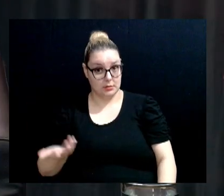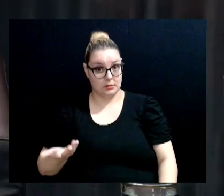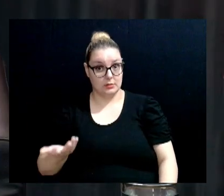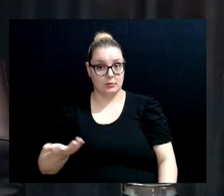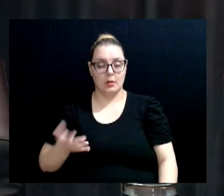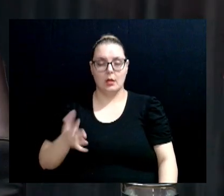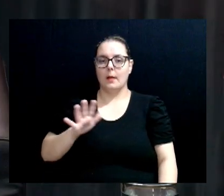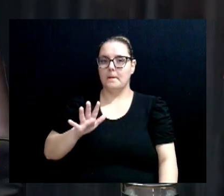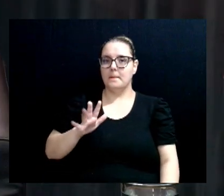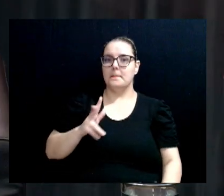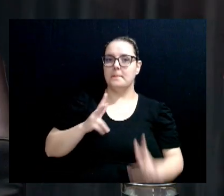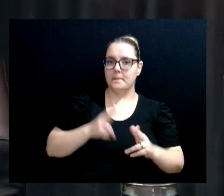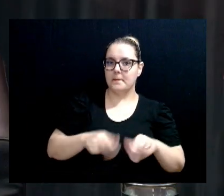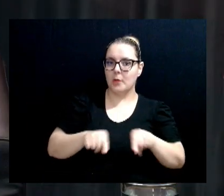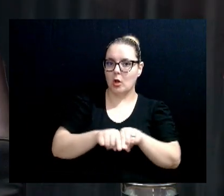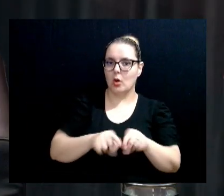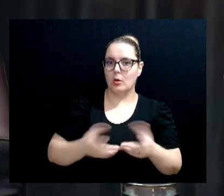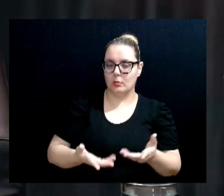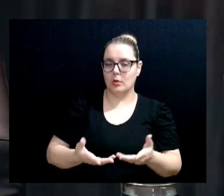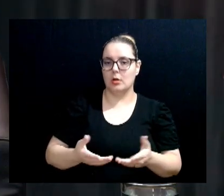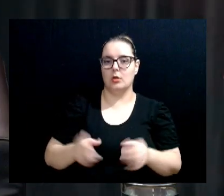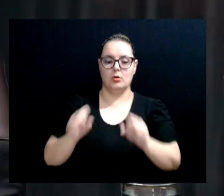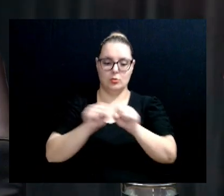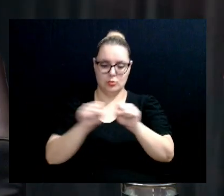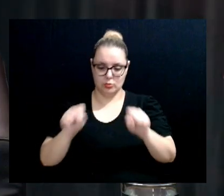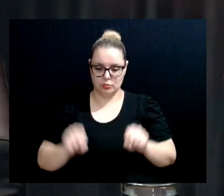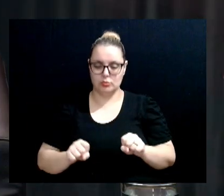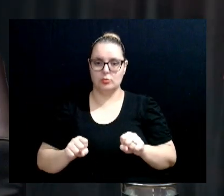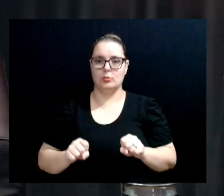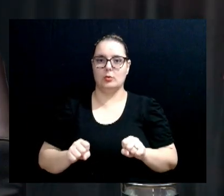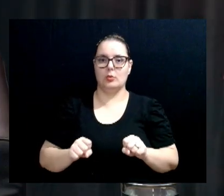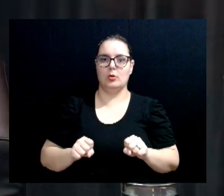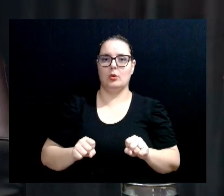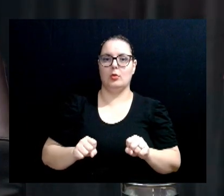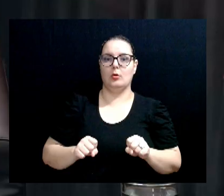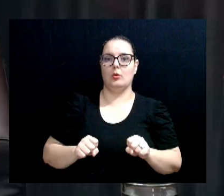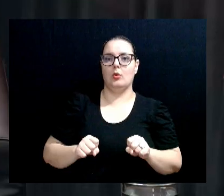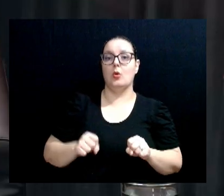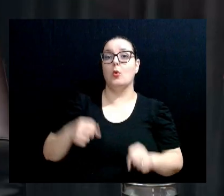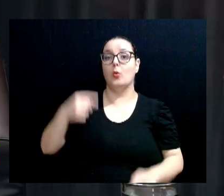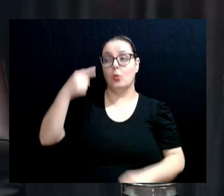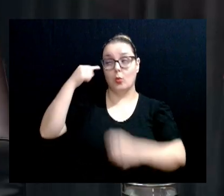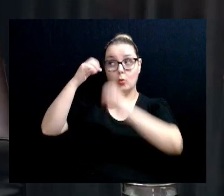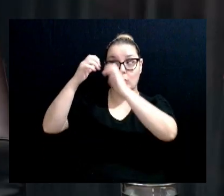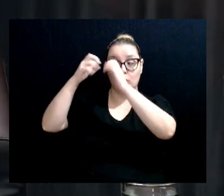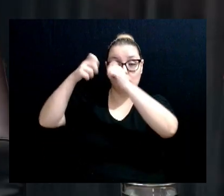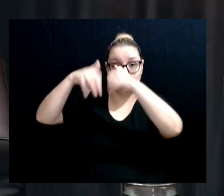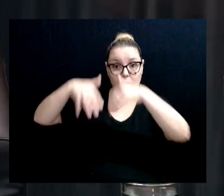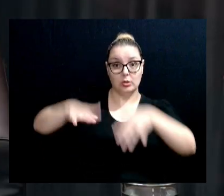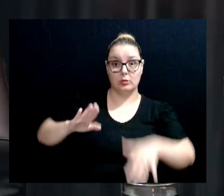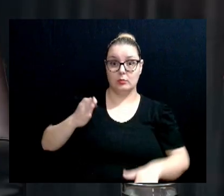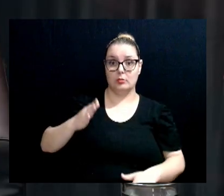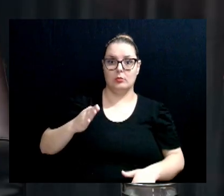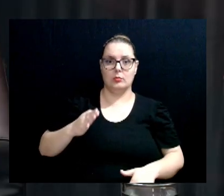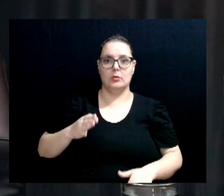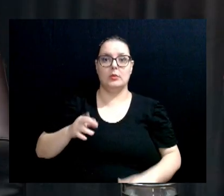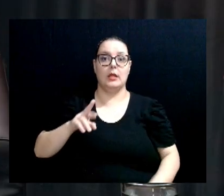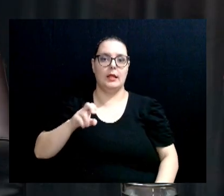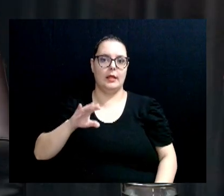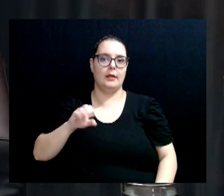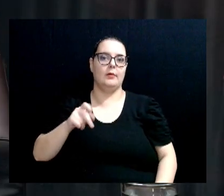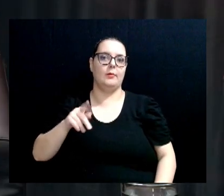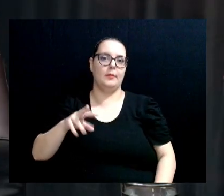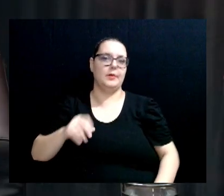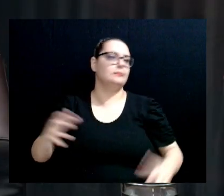tempo, o mecanismo, né, neurobiológico da recompensa está a todo vapor. Então, o